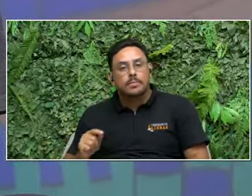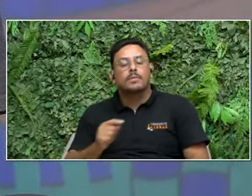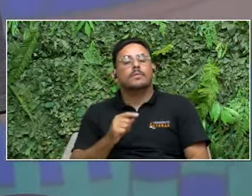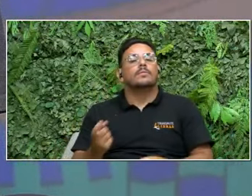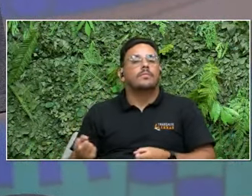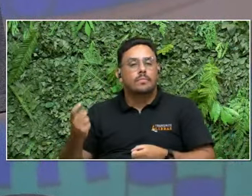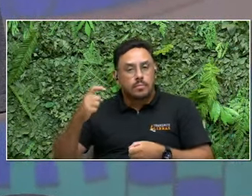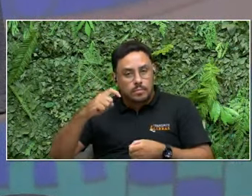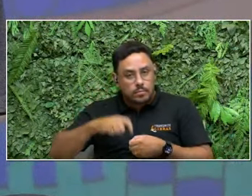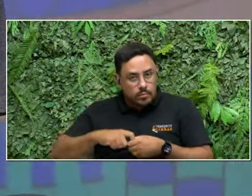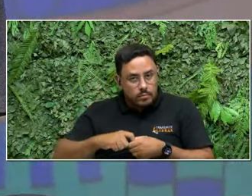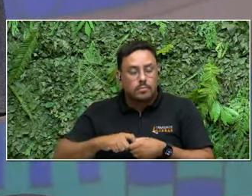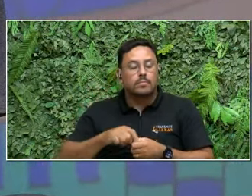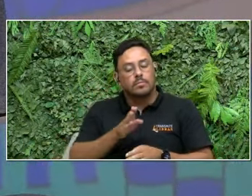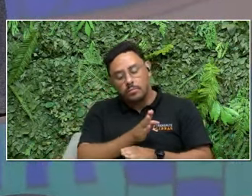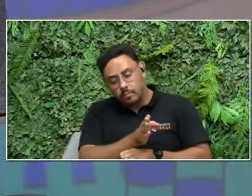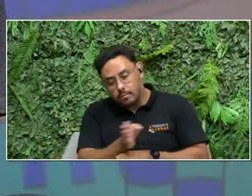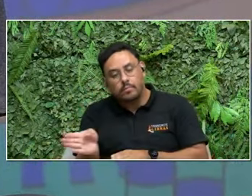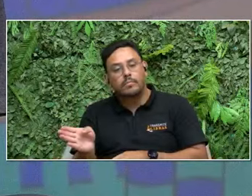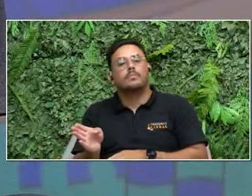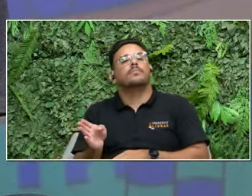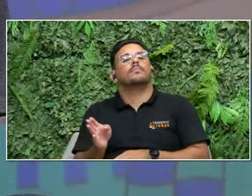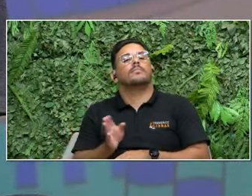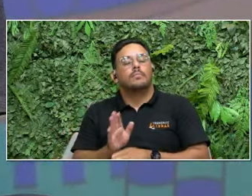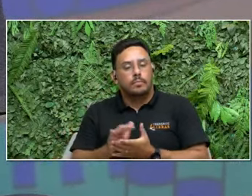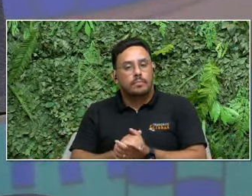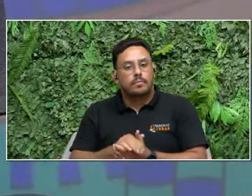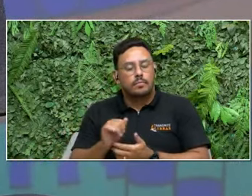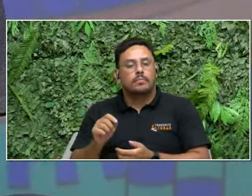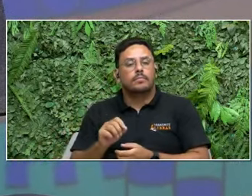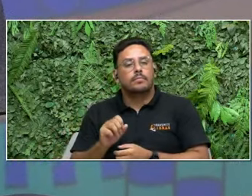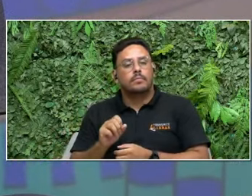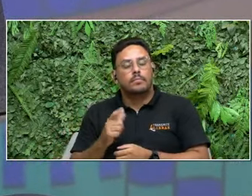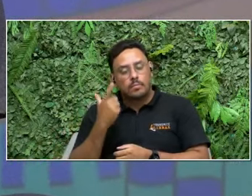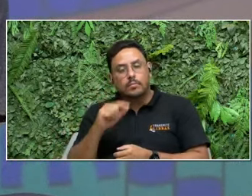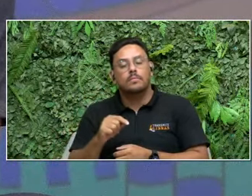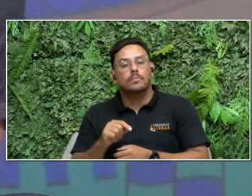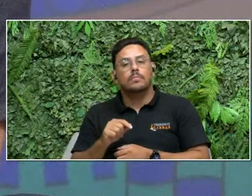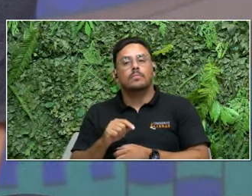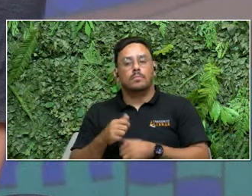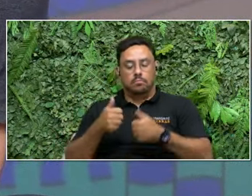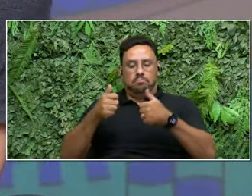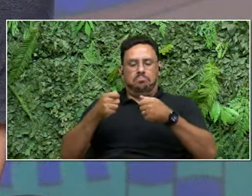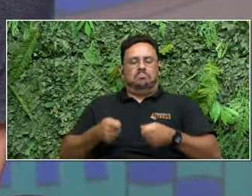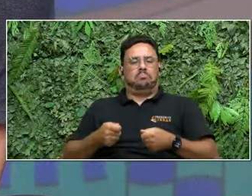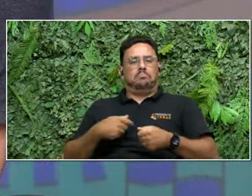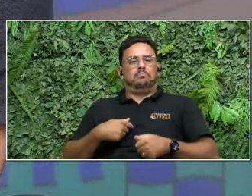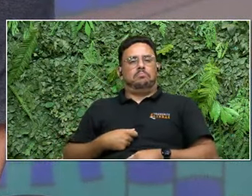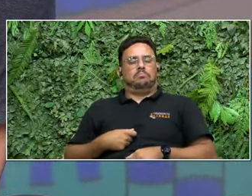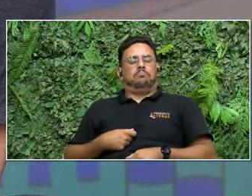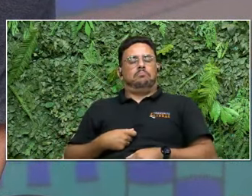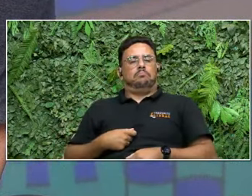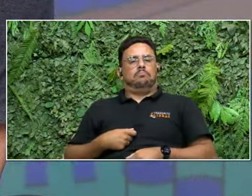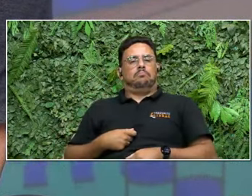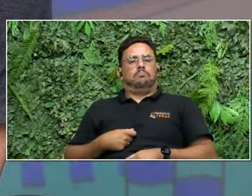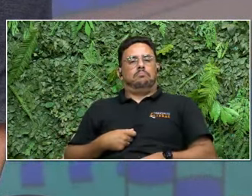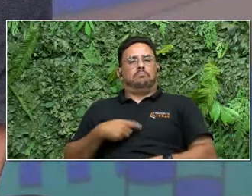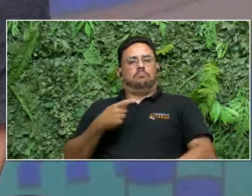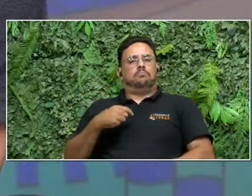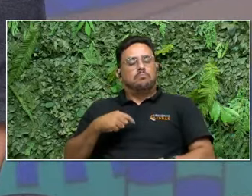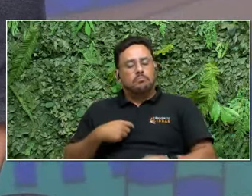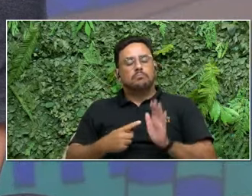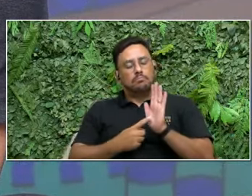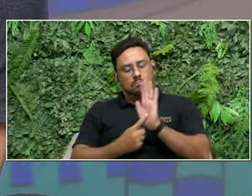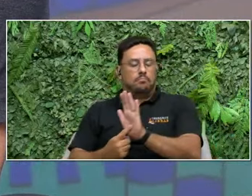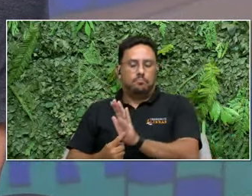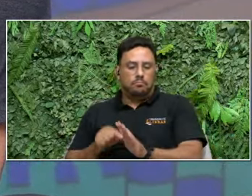recuperou na velocidade foi que o Basco cortou a bola e tal você até pontuou na na hora né olha mostra